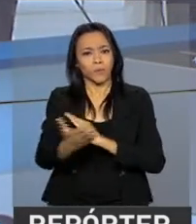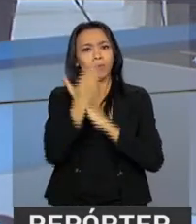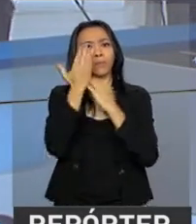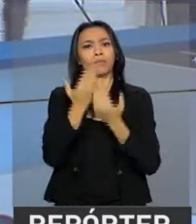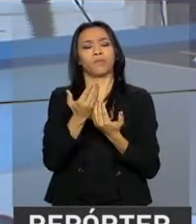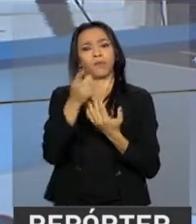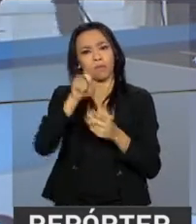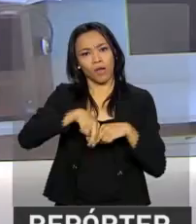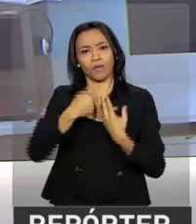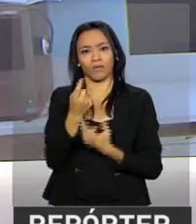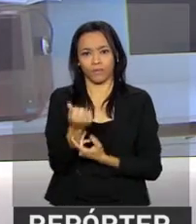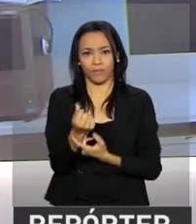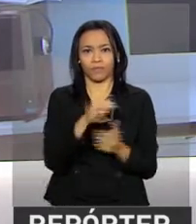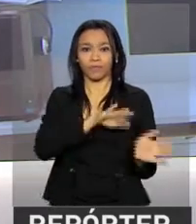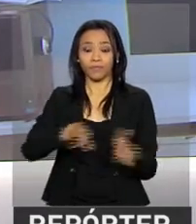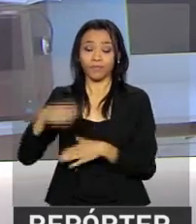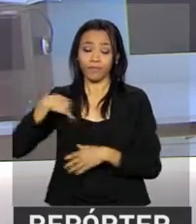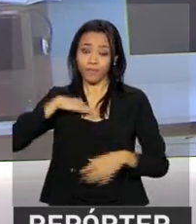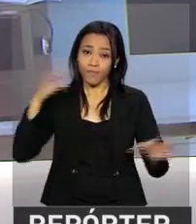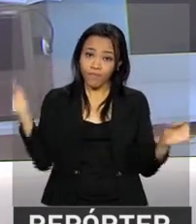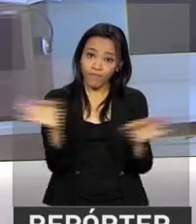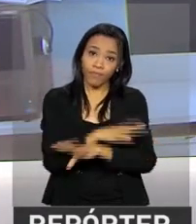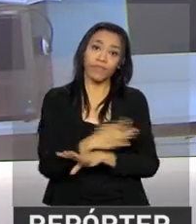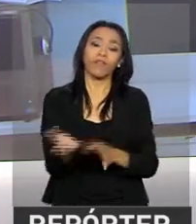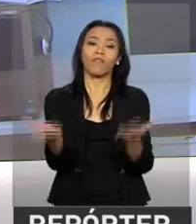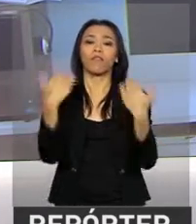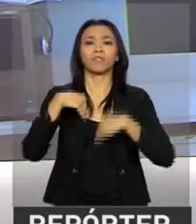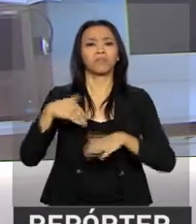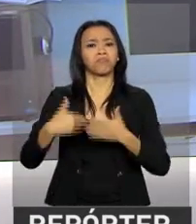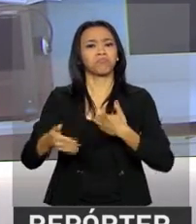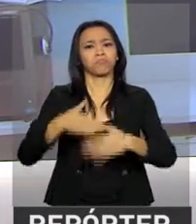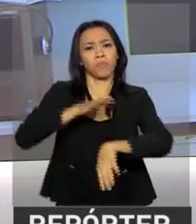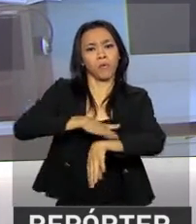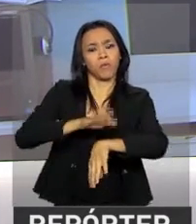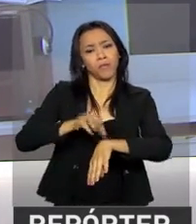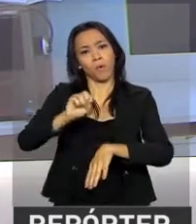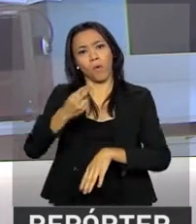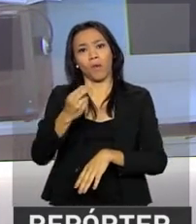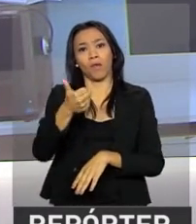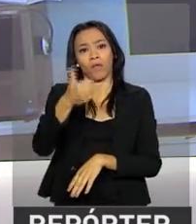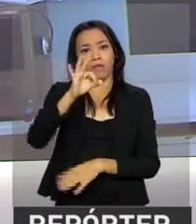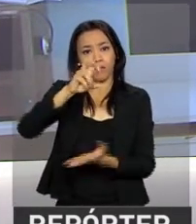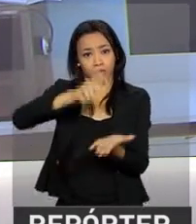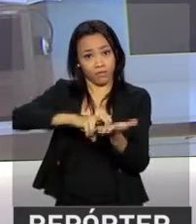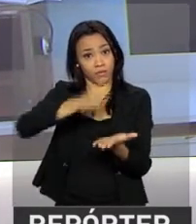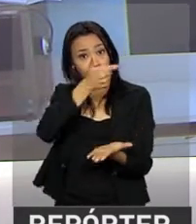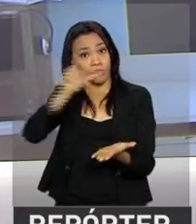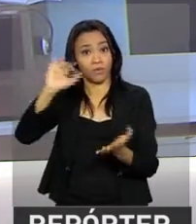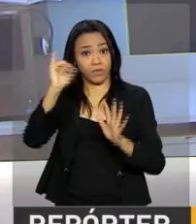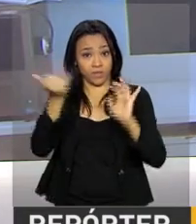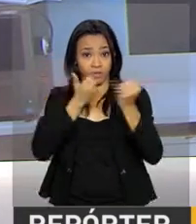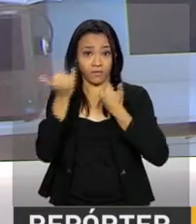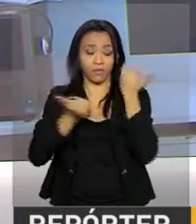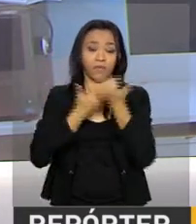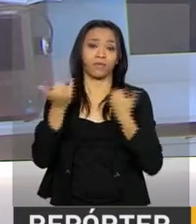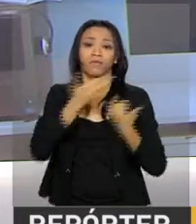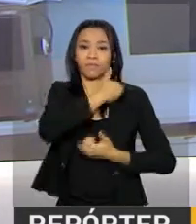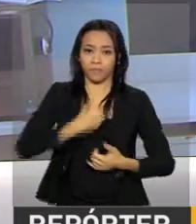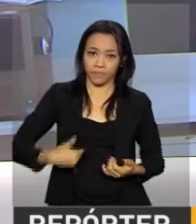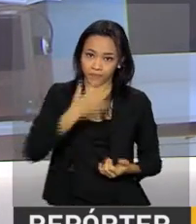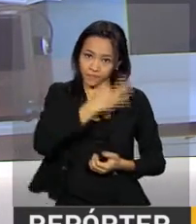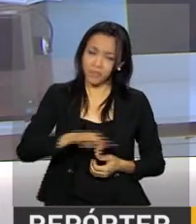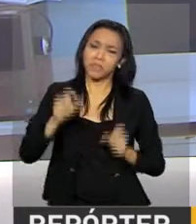liberação do dinheiro nós ficamos por aqui voltamos a qualquer momento ou às 10 da manhã com outras informações do governo